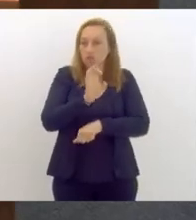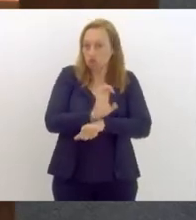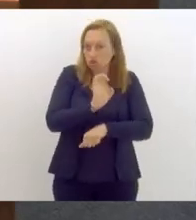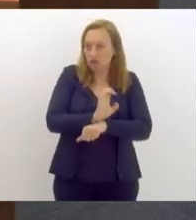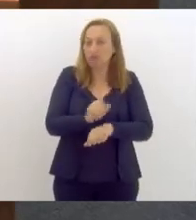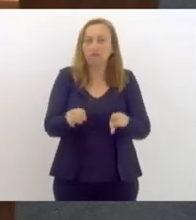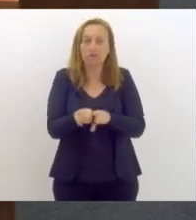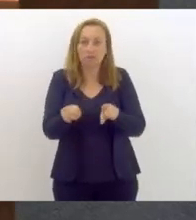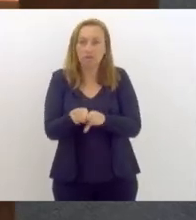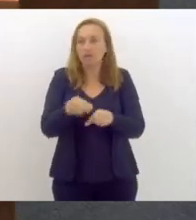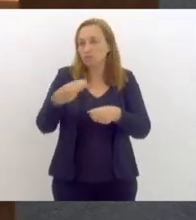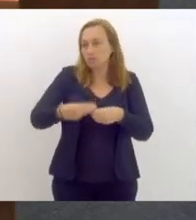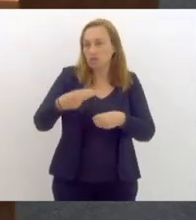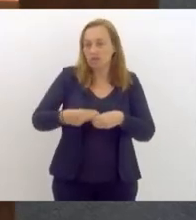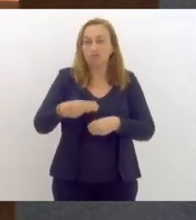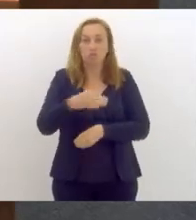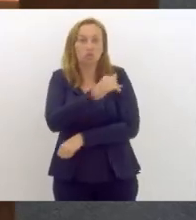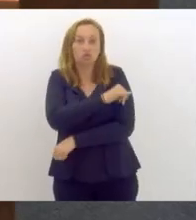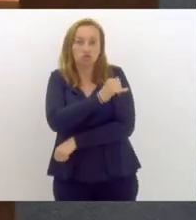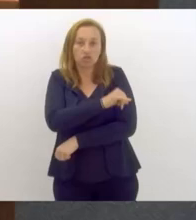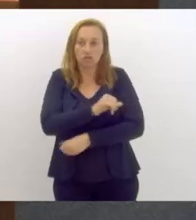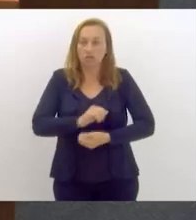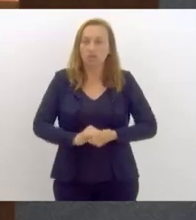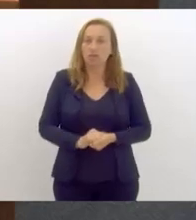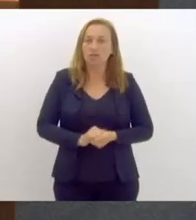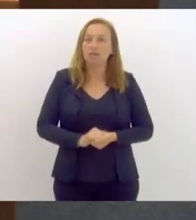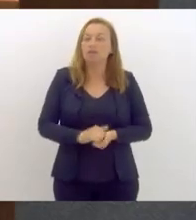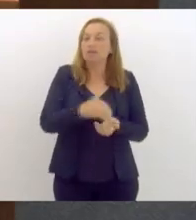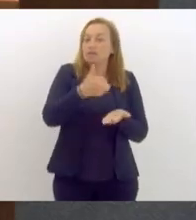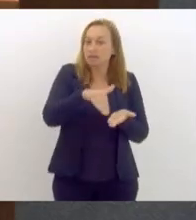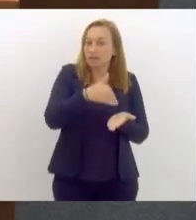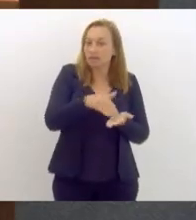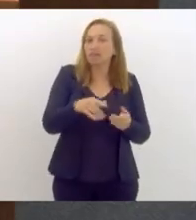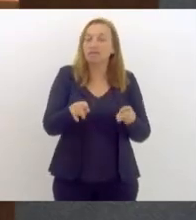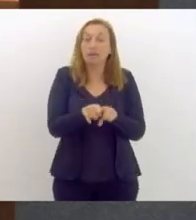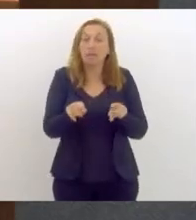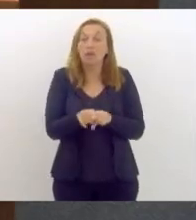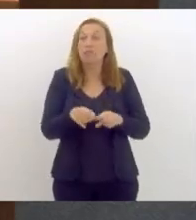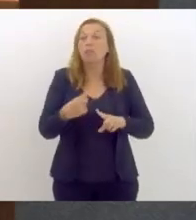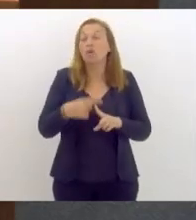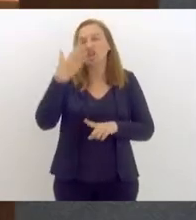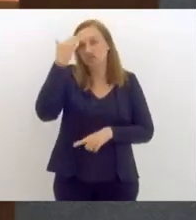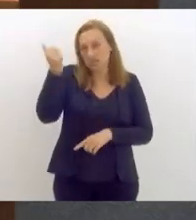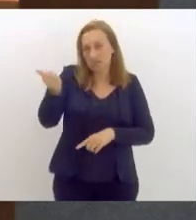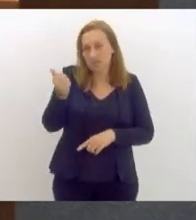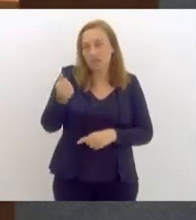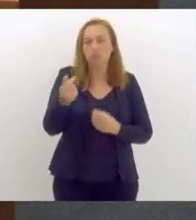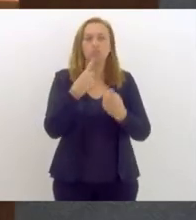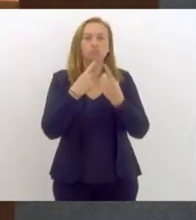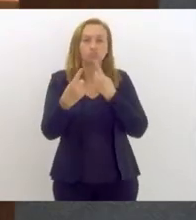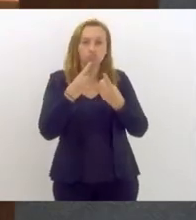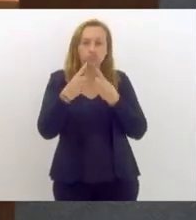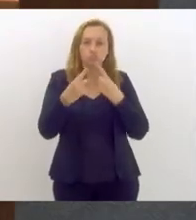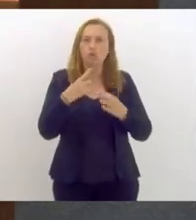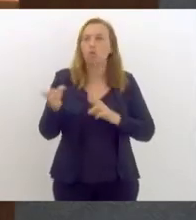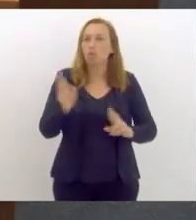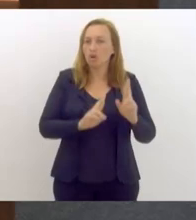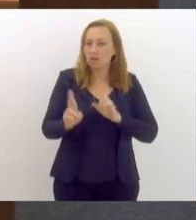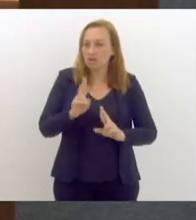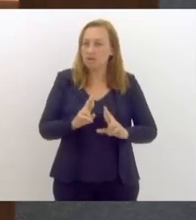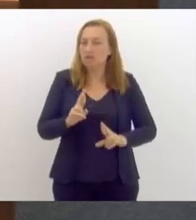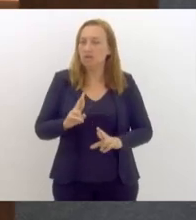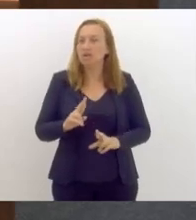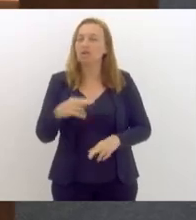quanto do município do Rio de Janeiro para além das secretarias afins né porque a gente sabe que o debate com relação à preservação